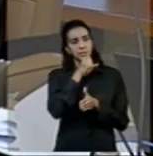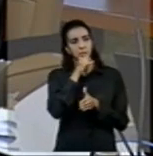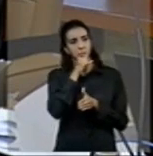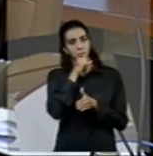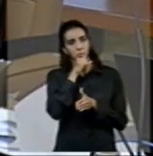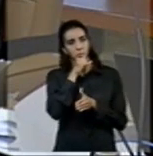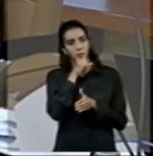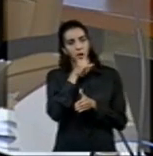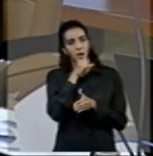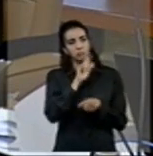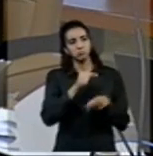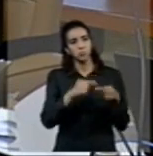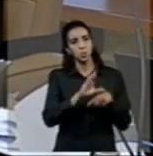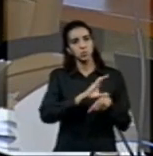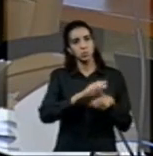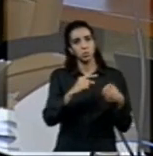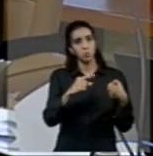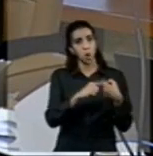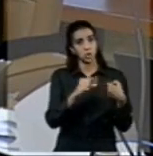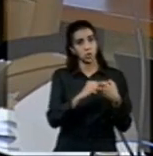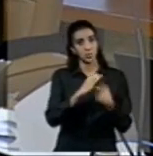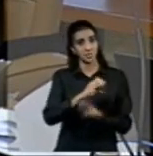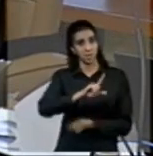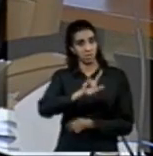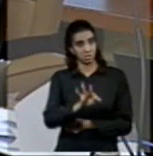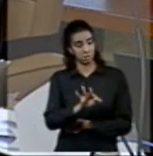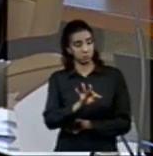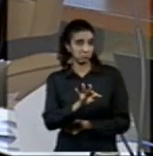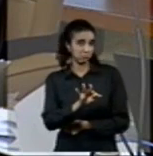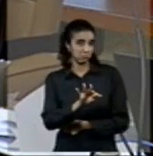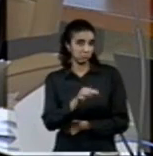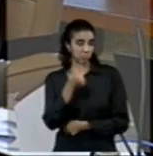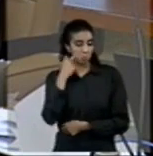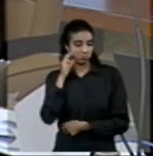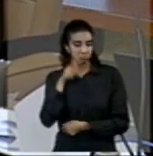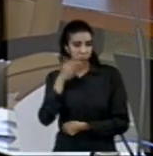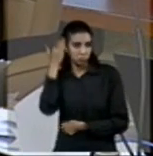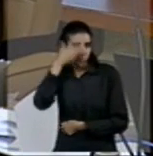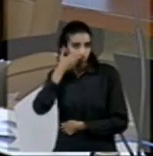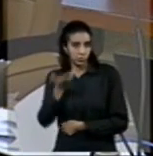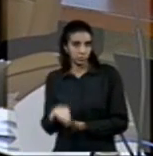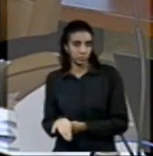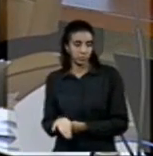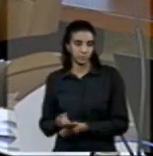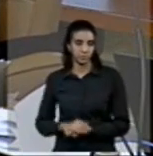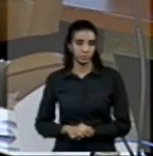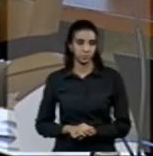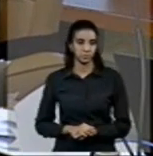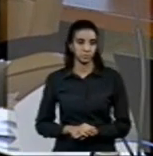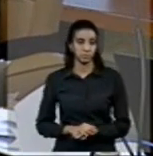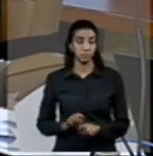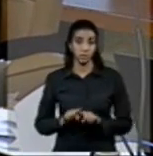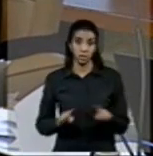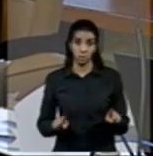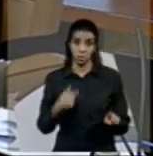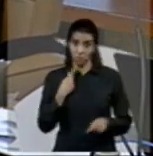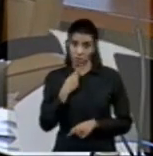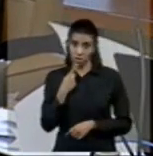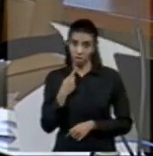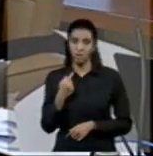a Constituição dos artigos da CLT. Portanto, como disse ao início, estou examinando